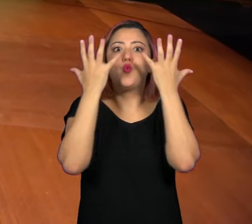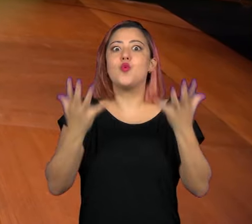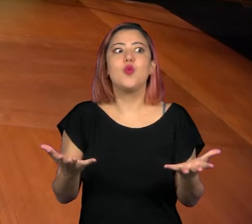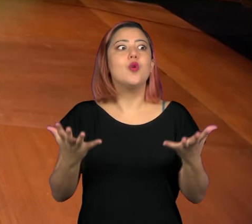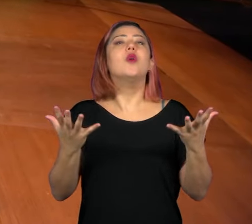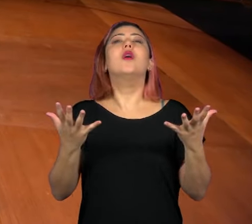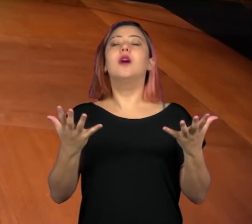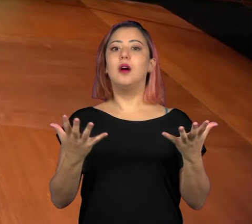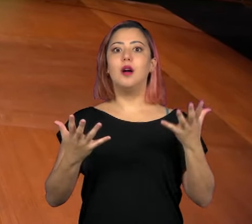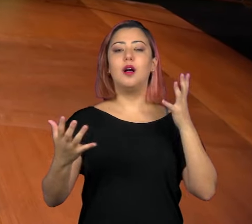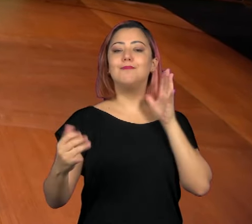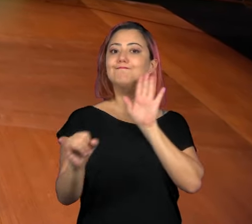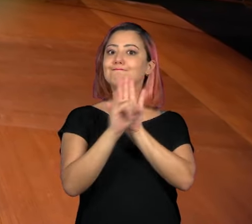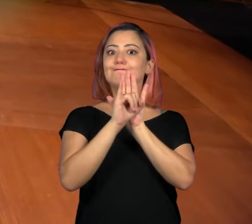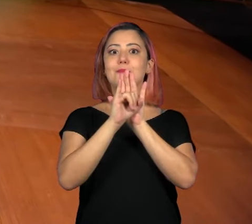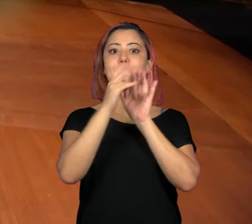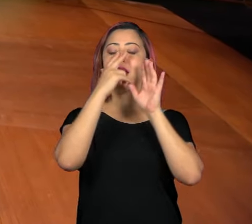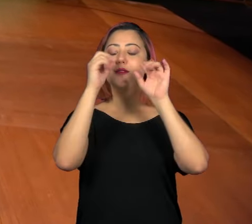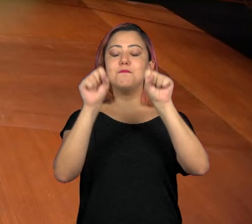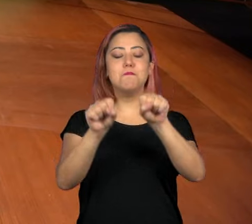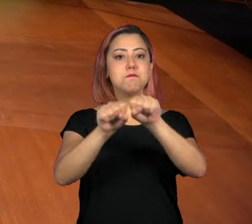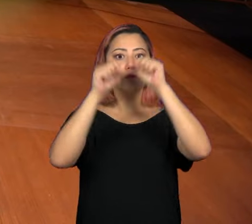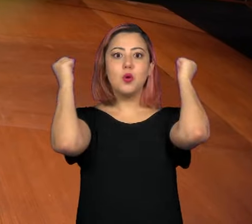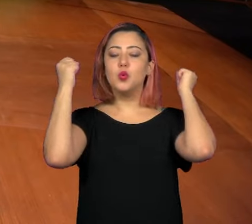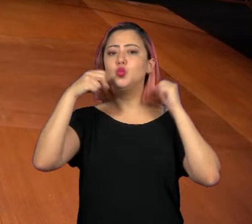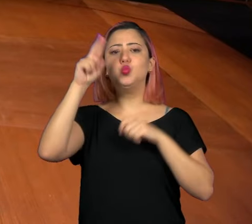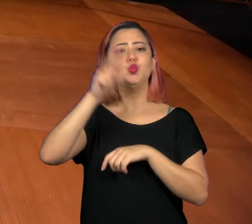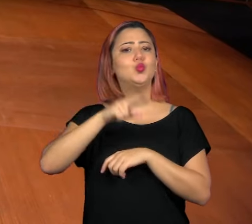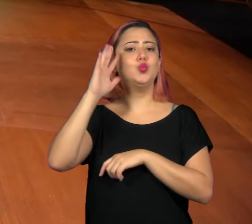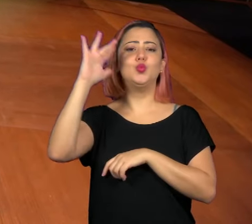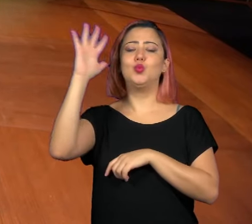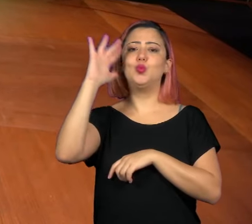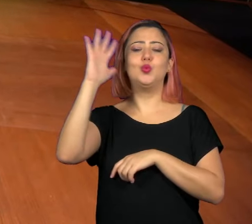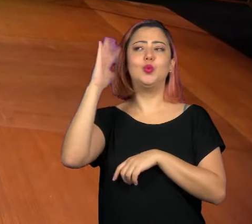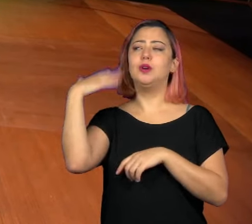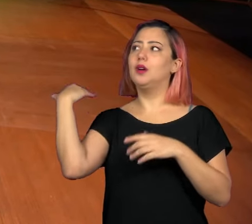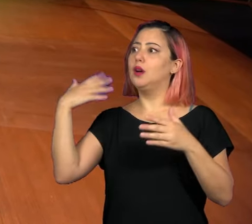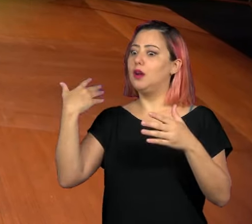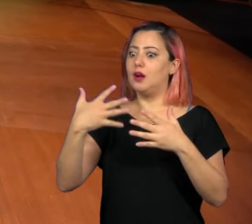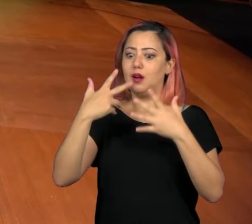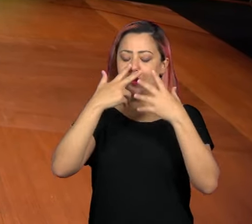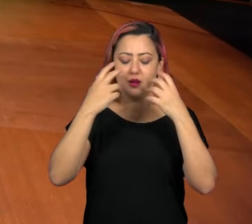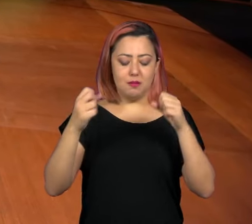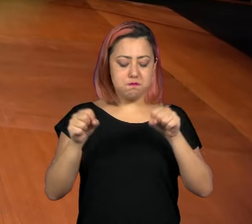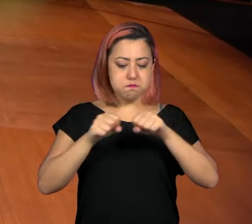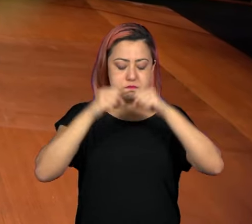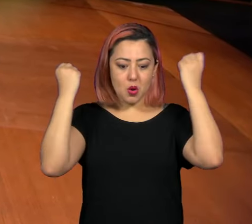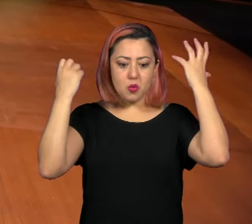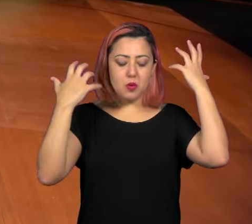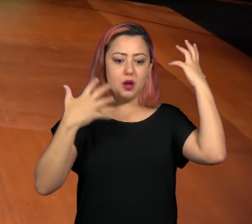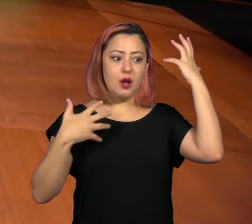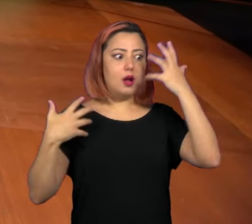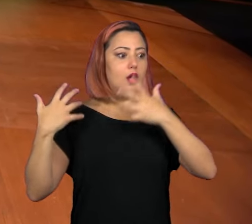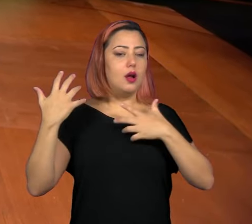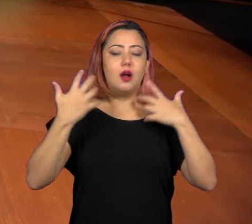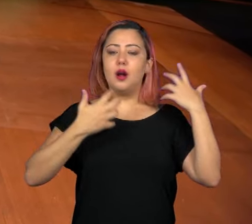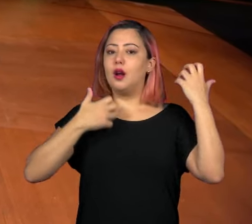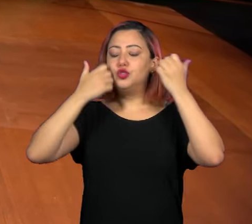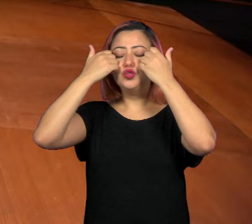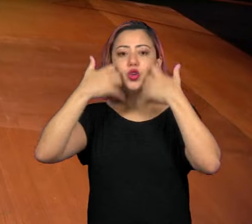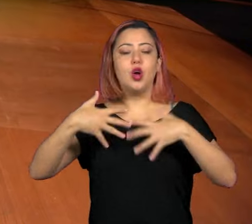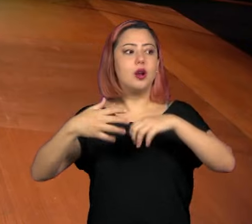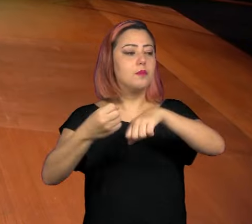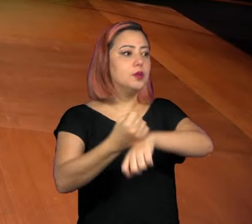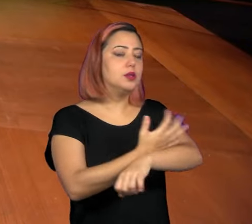revelação surpreendente para mim. Nunca imaginava viver isso. Isso me tomou de assalto andando pelas ruas do